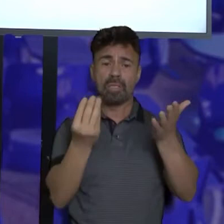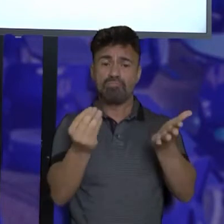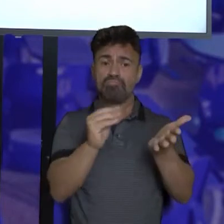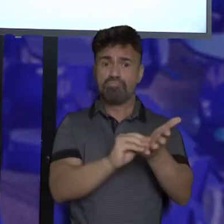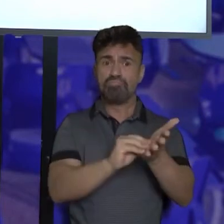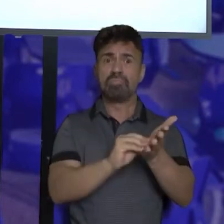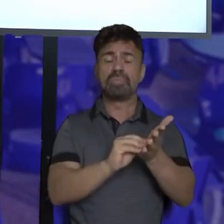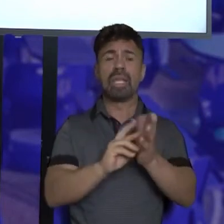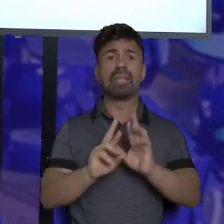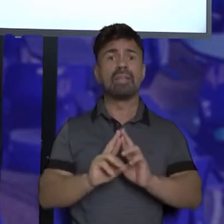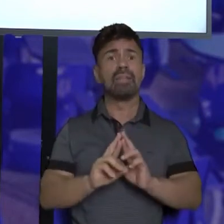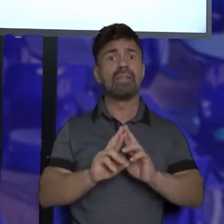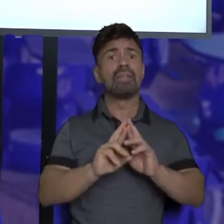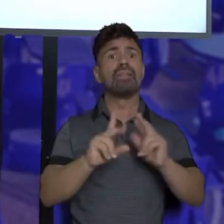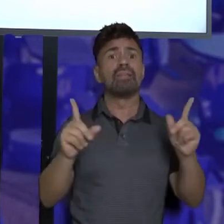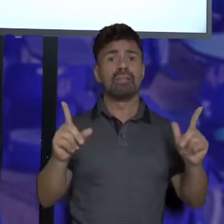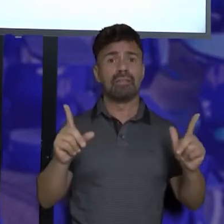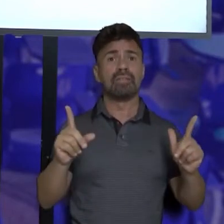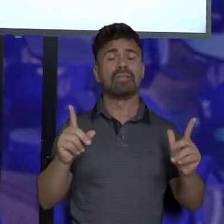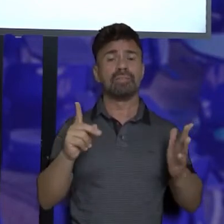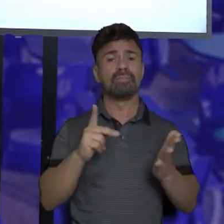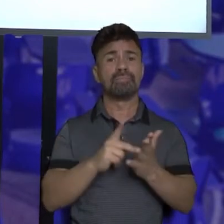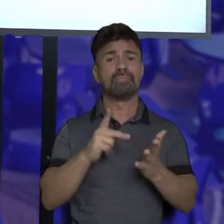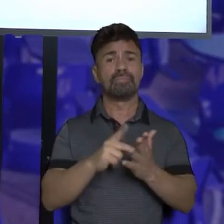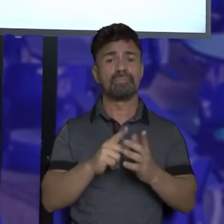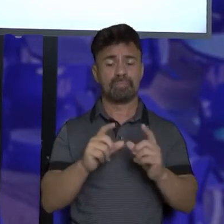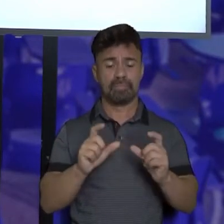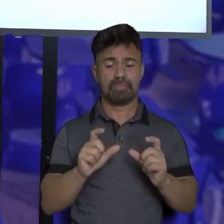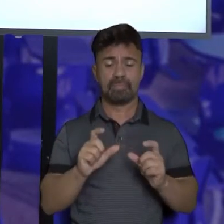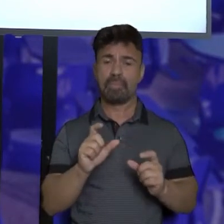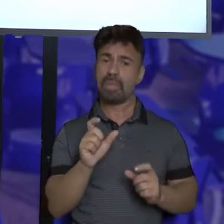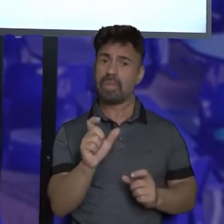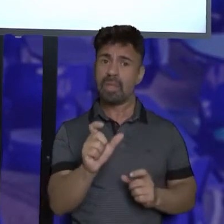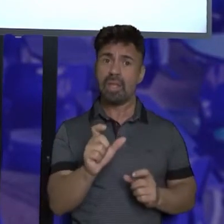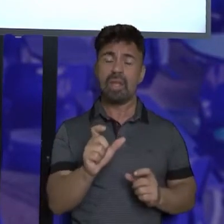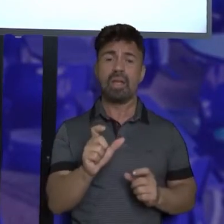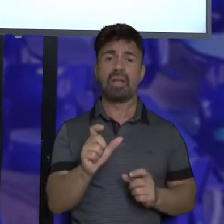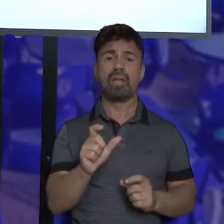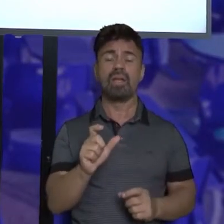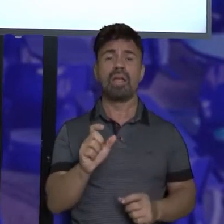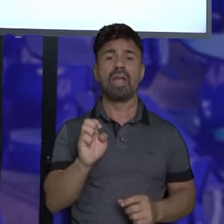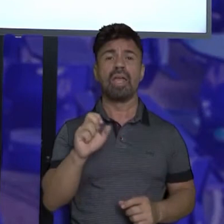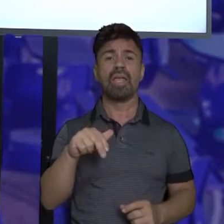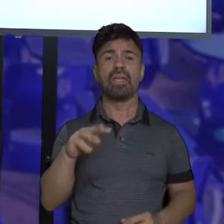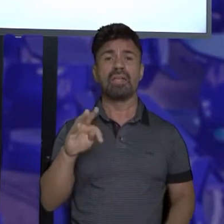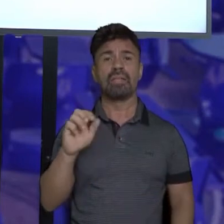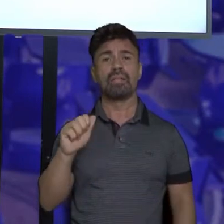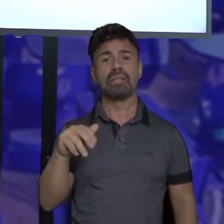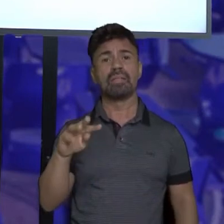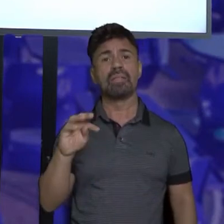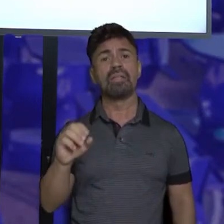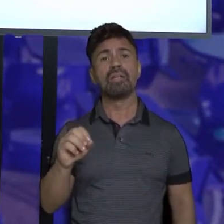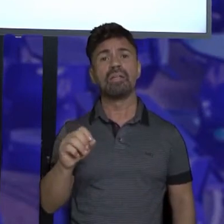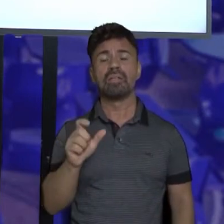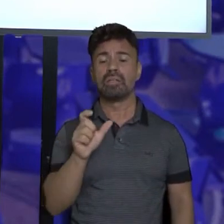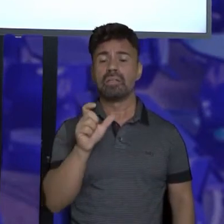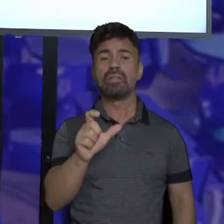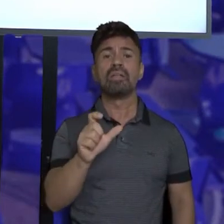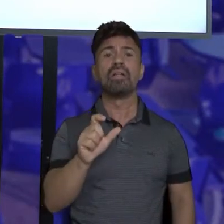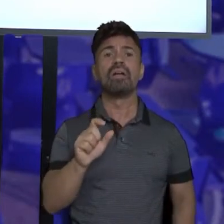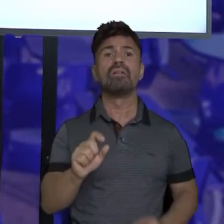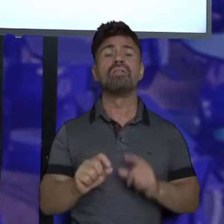a diferença em que ela destaca aqui, ó, ela usa a palavra no entanto. Vale lembrar que isso é uma palavra que